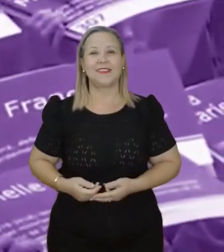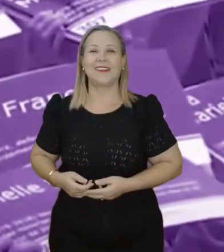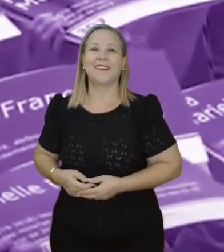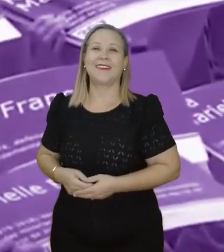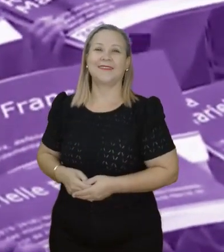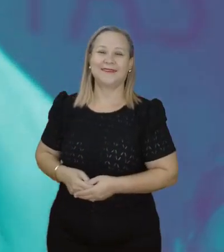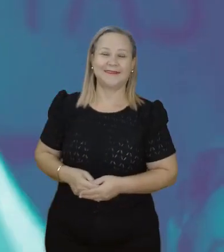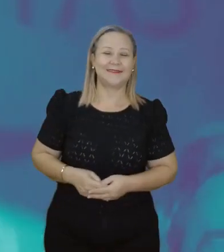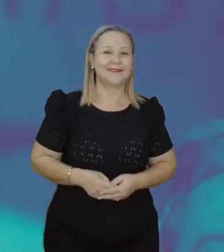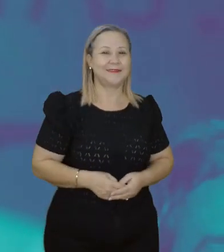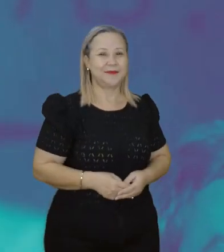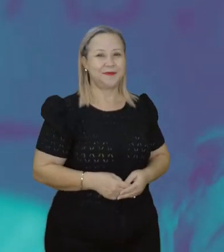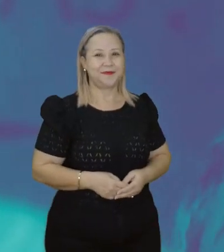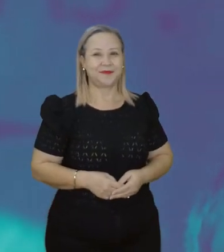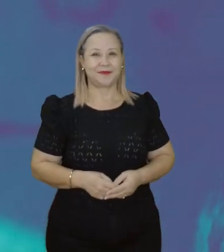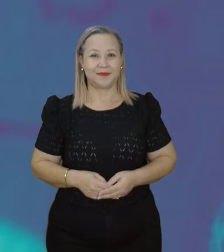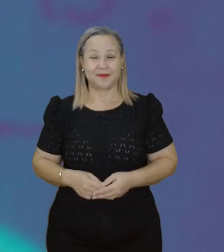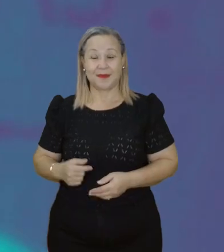acontecer.